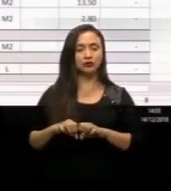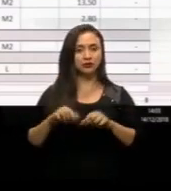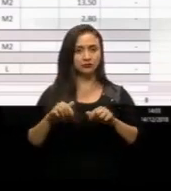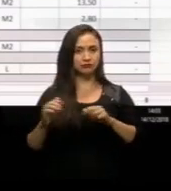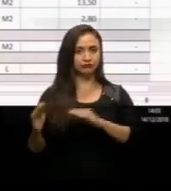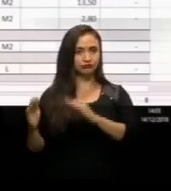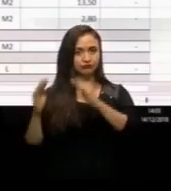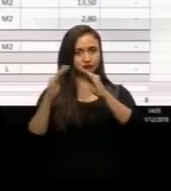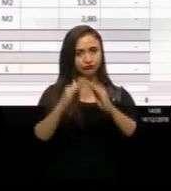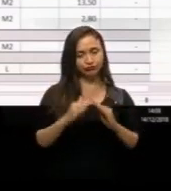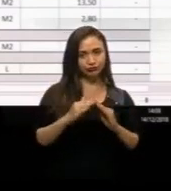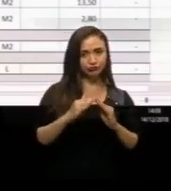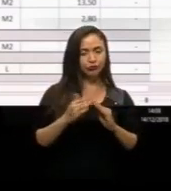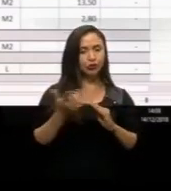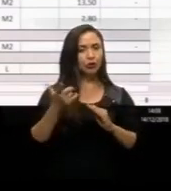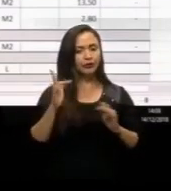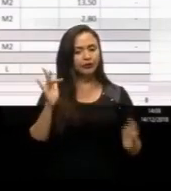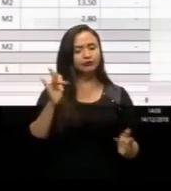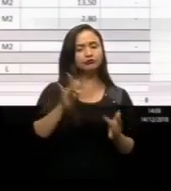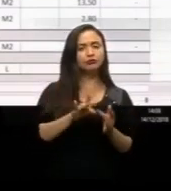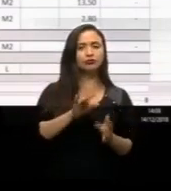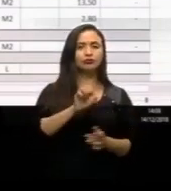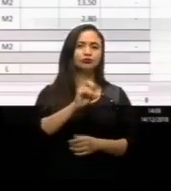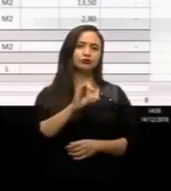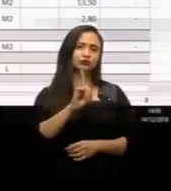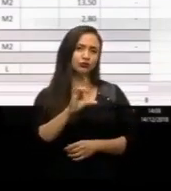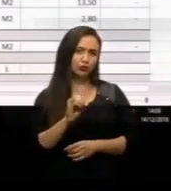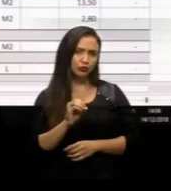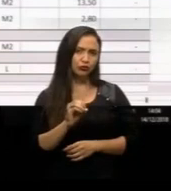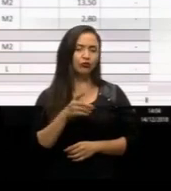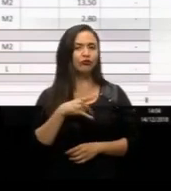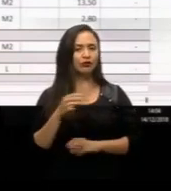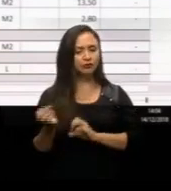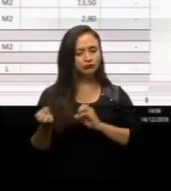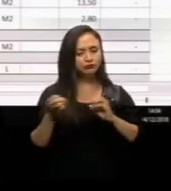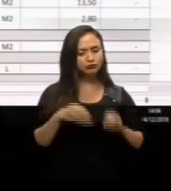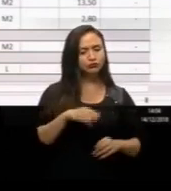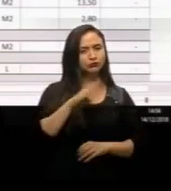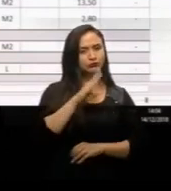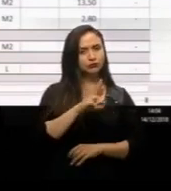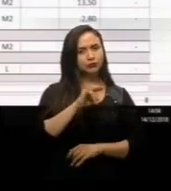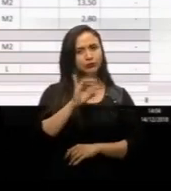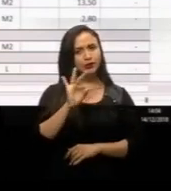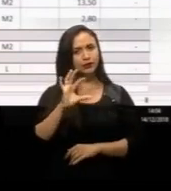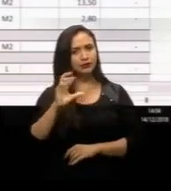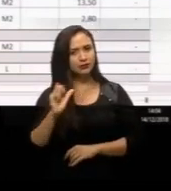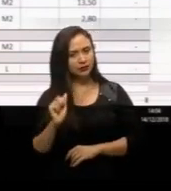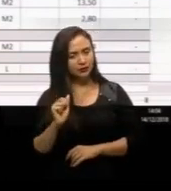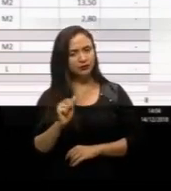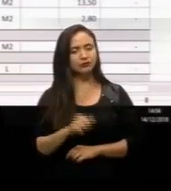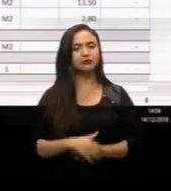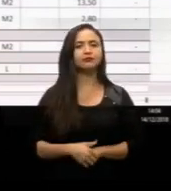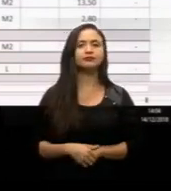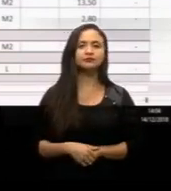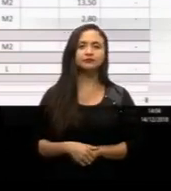a armadura não entrar em contato com o solo. Então, eu vou jogar um pouco de brita no fundo para poder